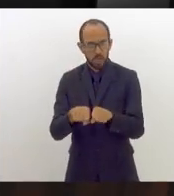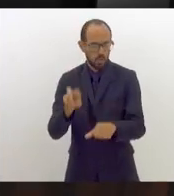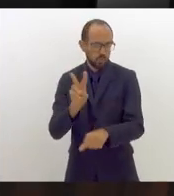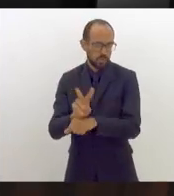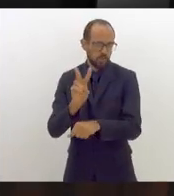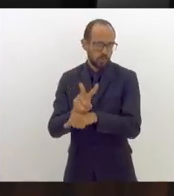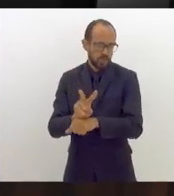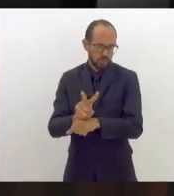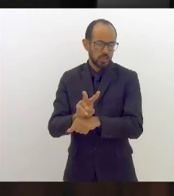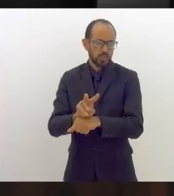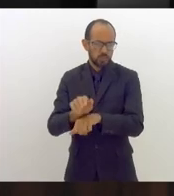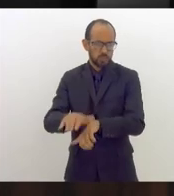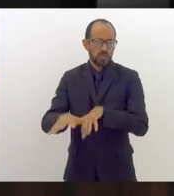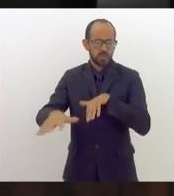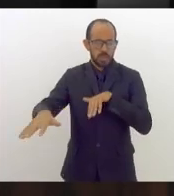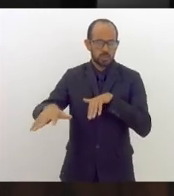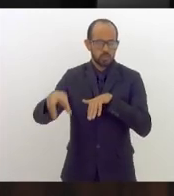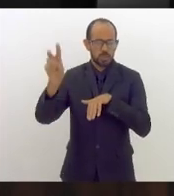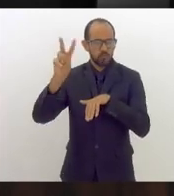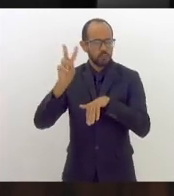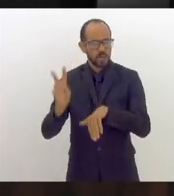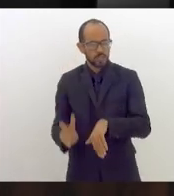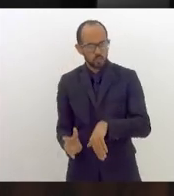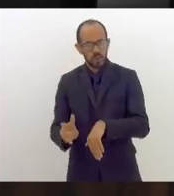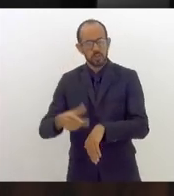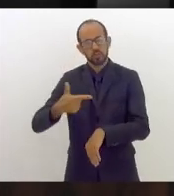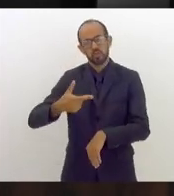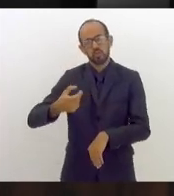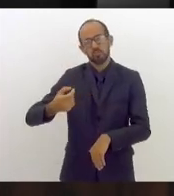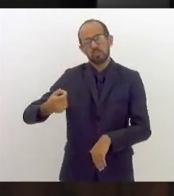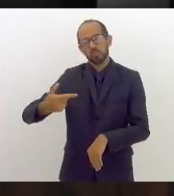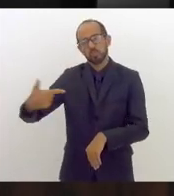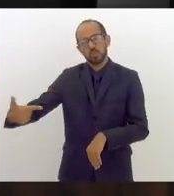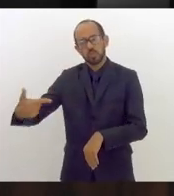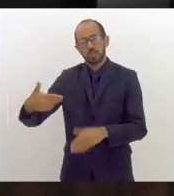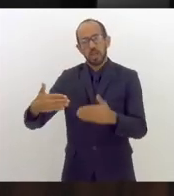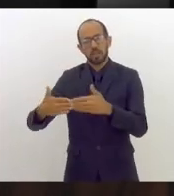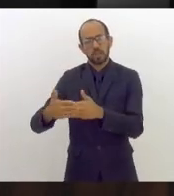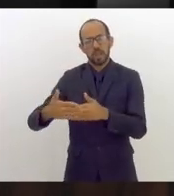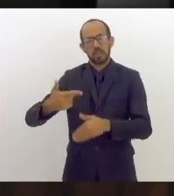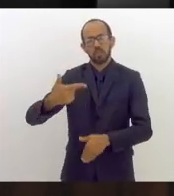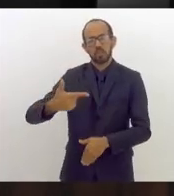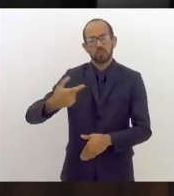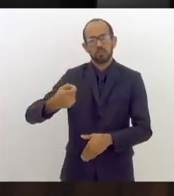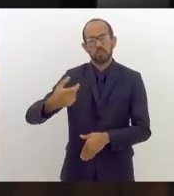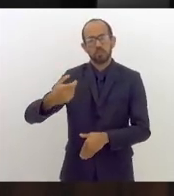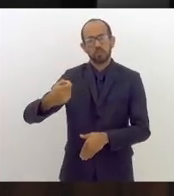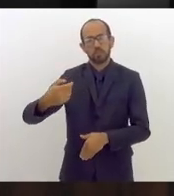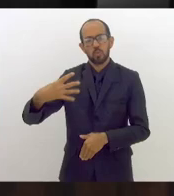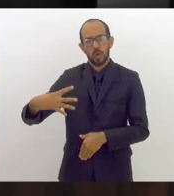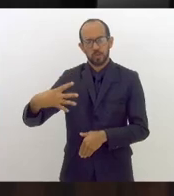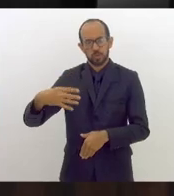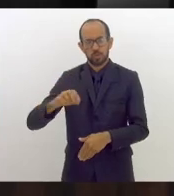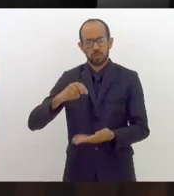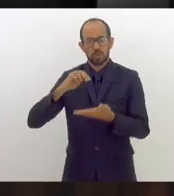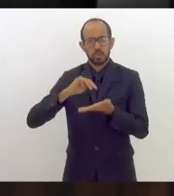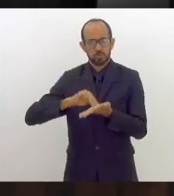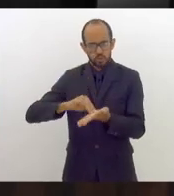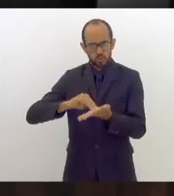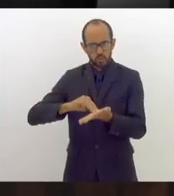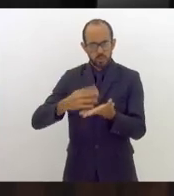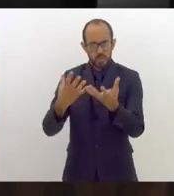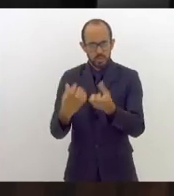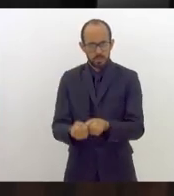e do exército da Venezuela de 2002 a 2004 das Missões recebidas como